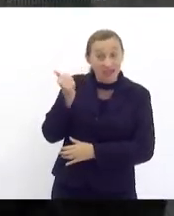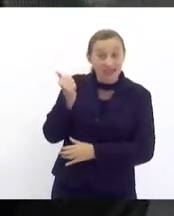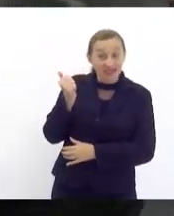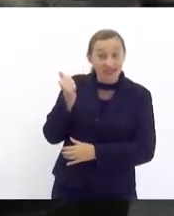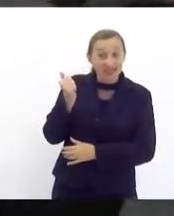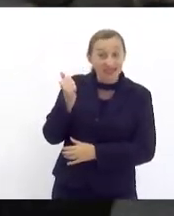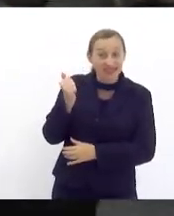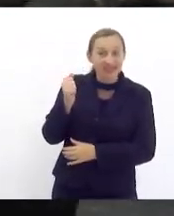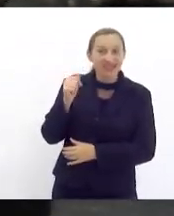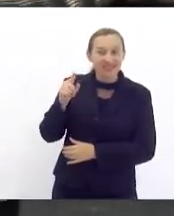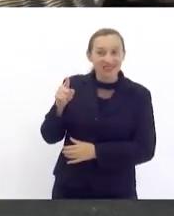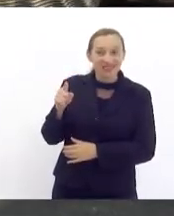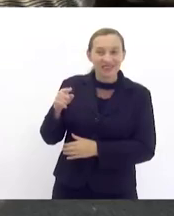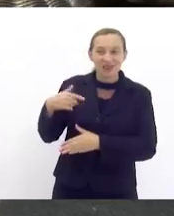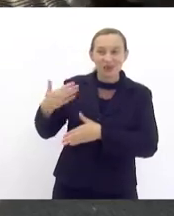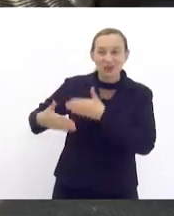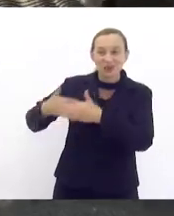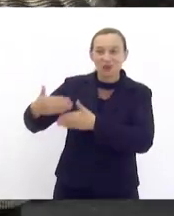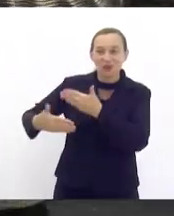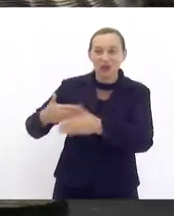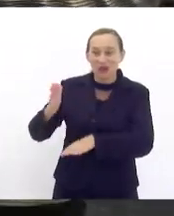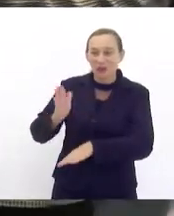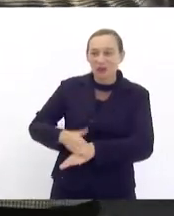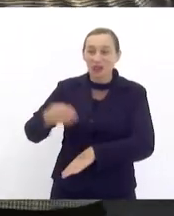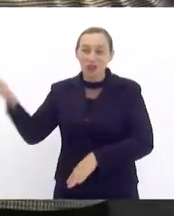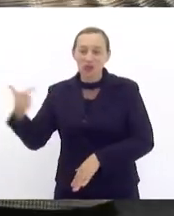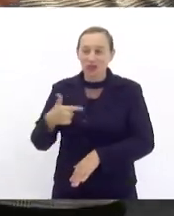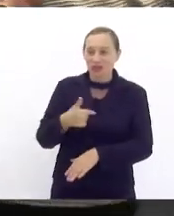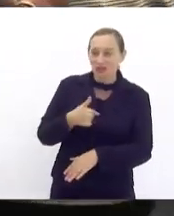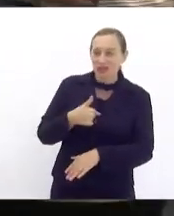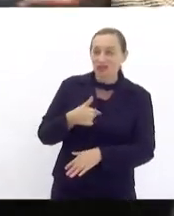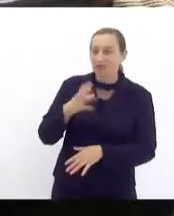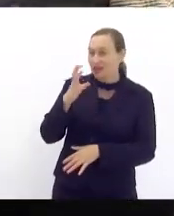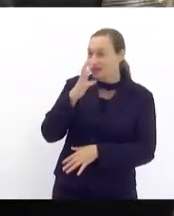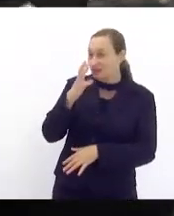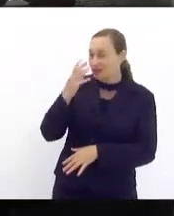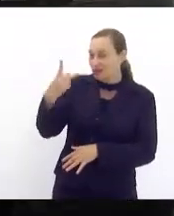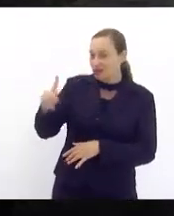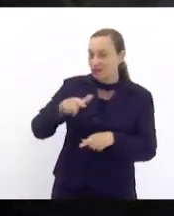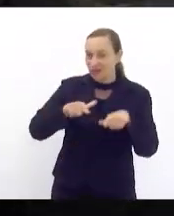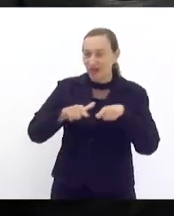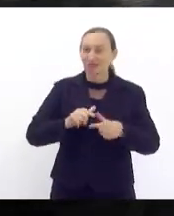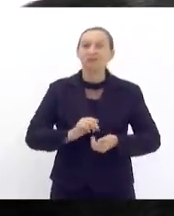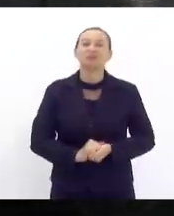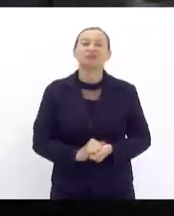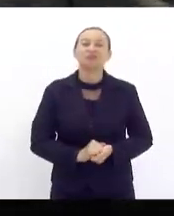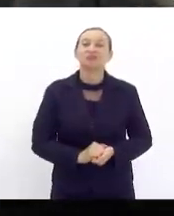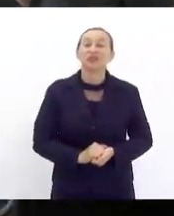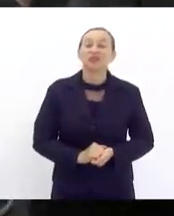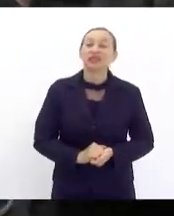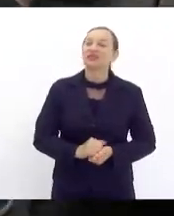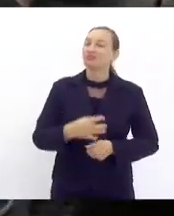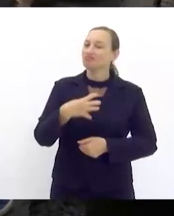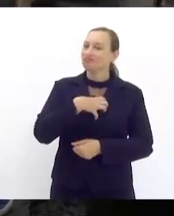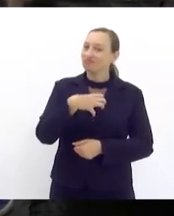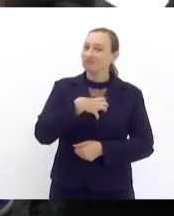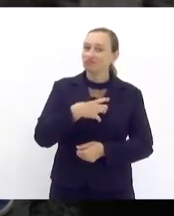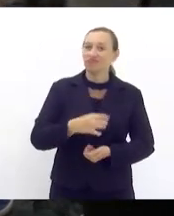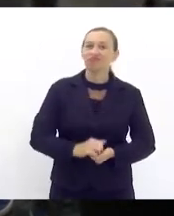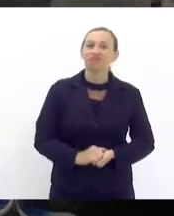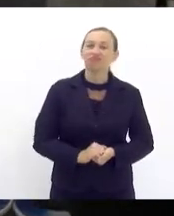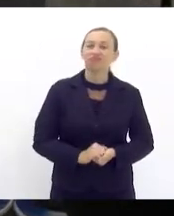da sua carreira tanto quanto da minha porque tem um profunda admiração pelo seu trabalho e nesse sentido